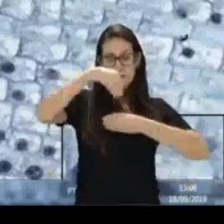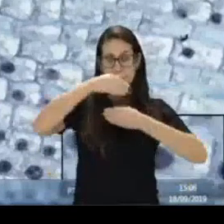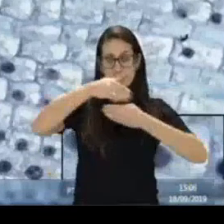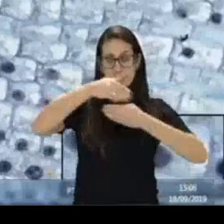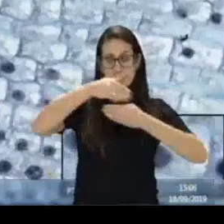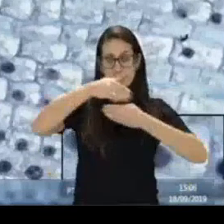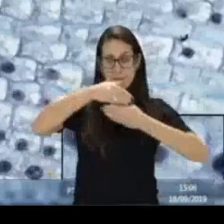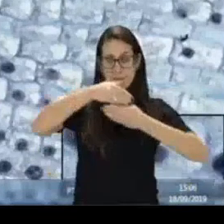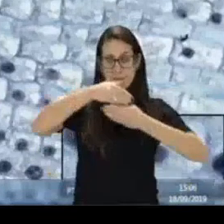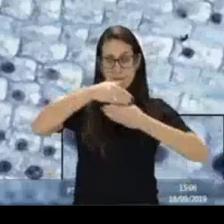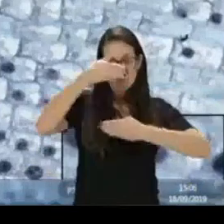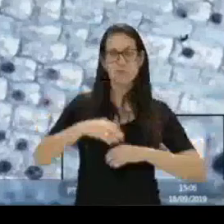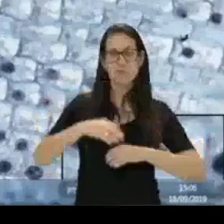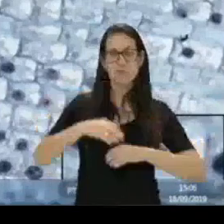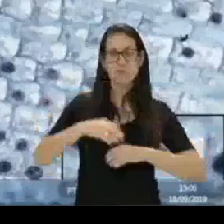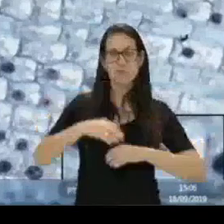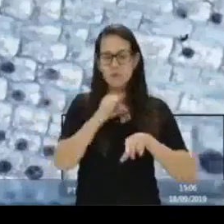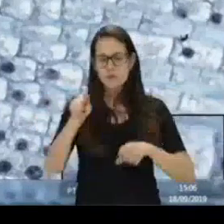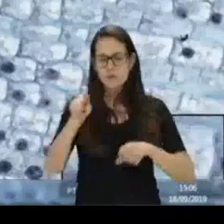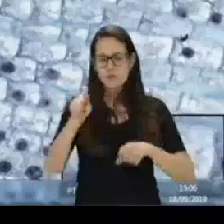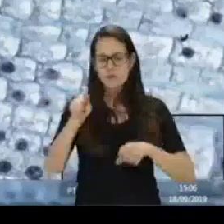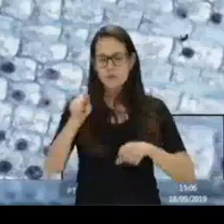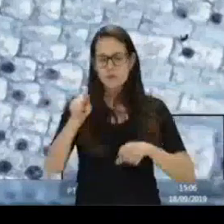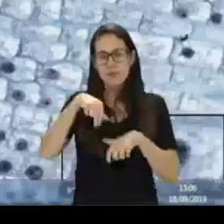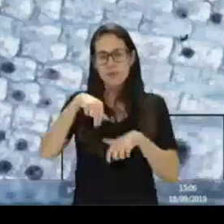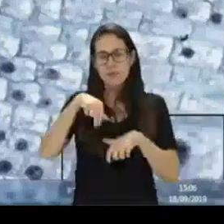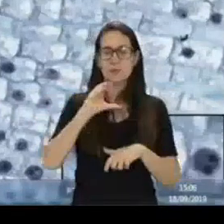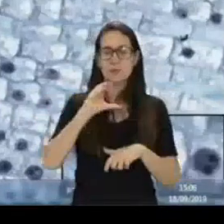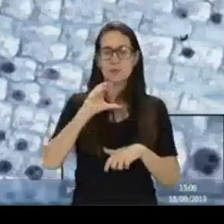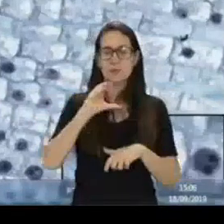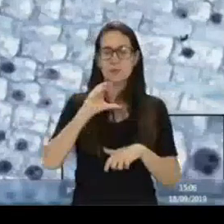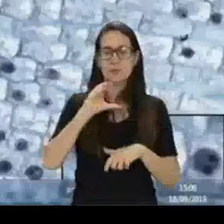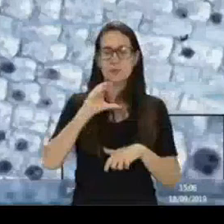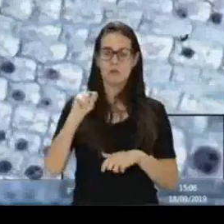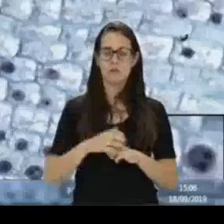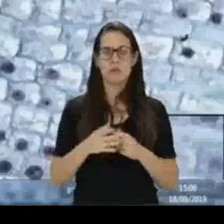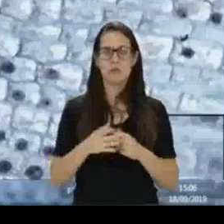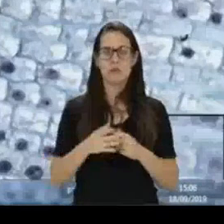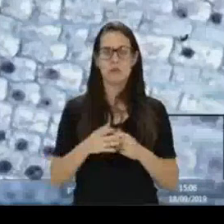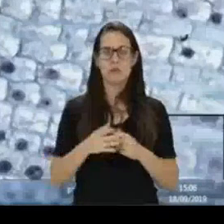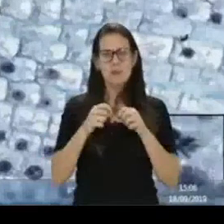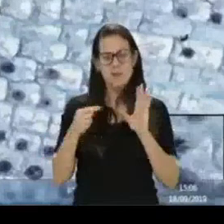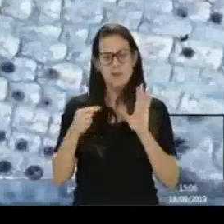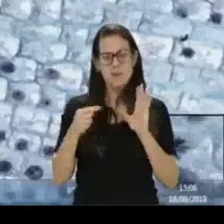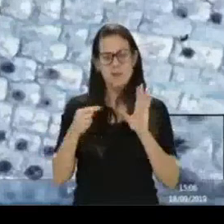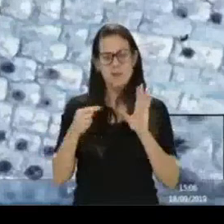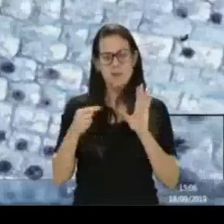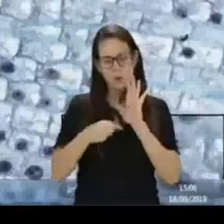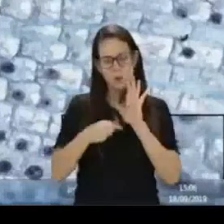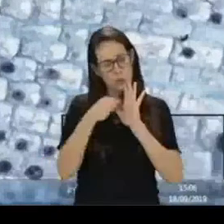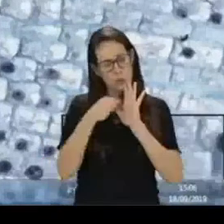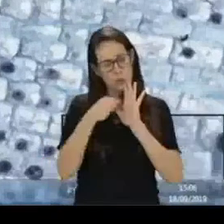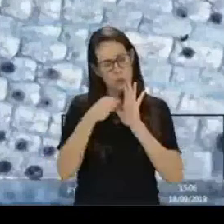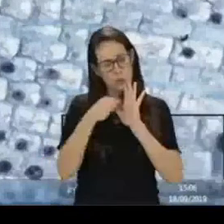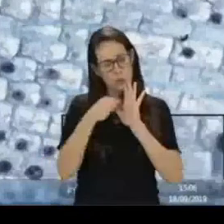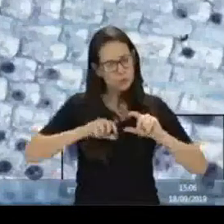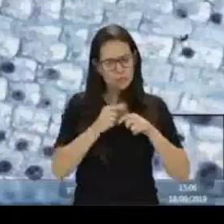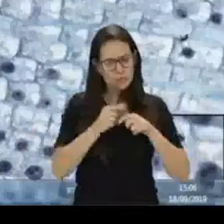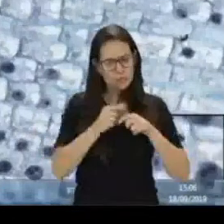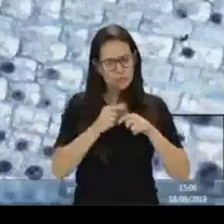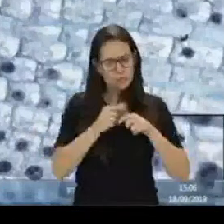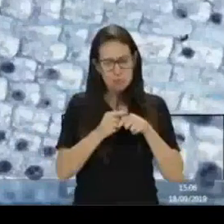envolvendo. E eu tenho os núcleos. Aqui nós conseguimos observar diferentes tamanhos de núcleos, olha só, núcleos que